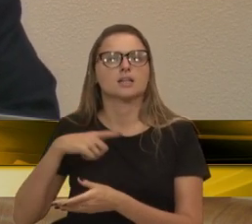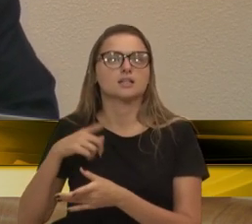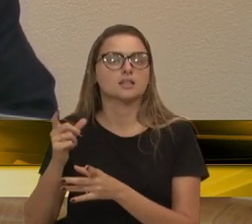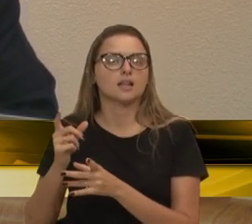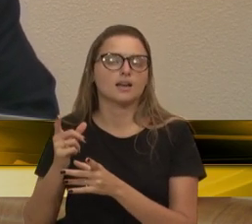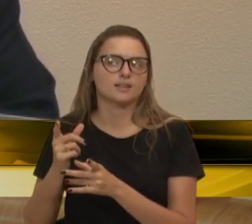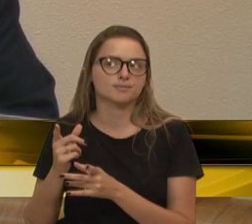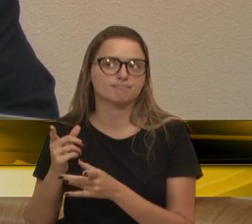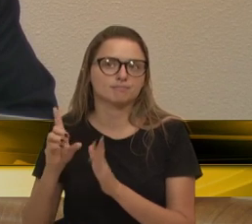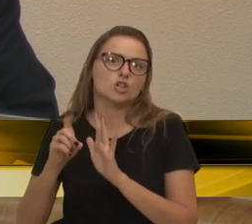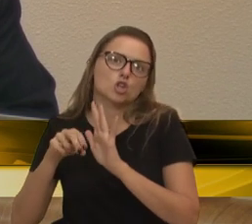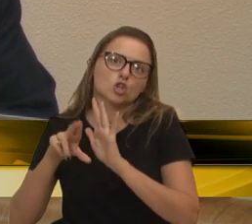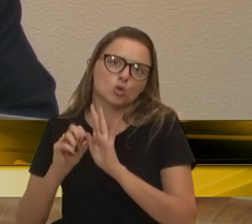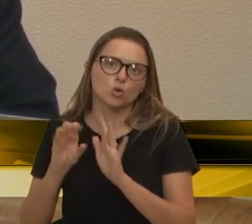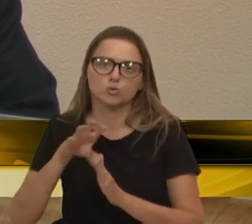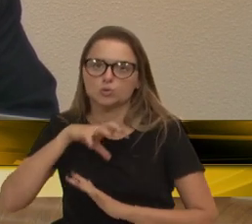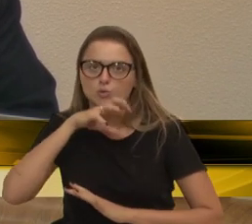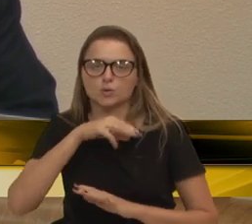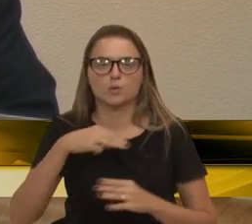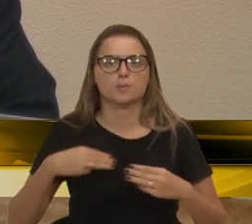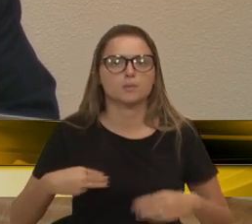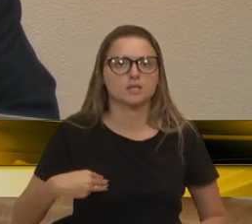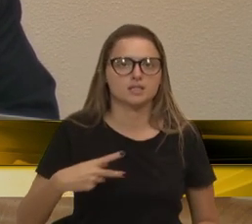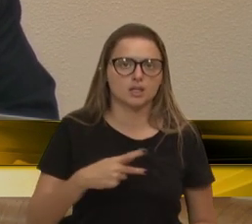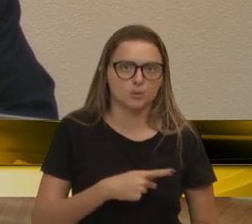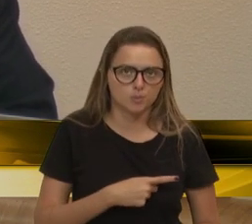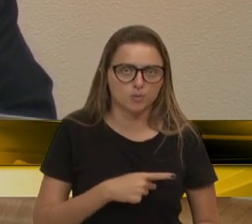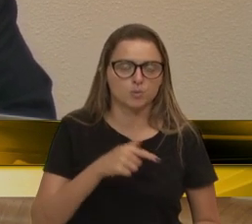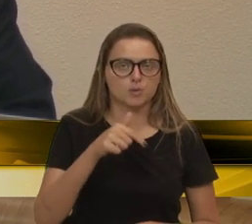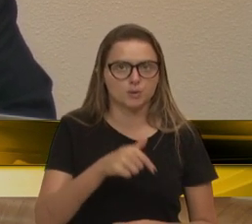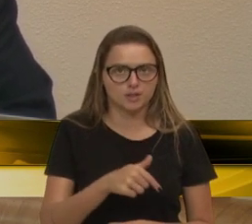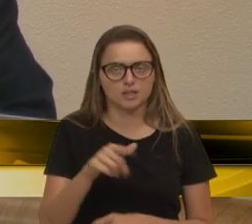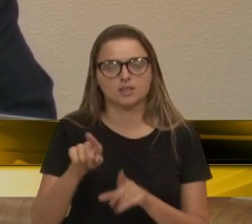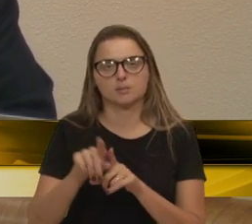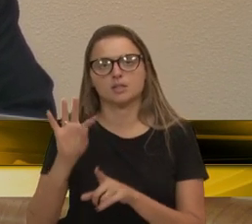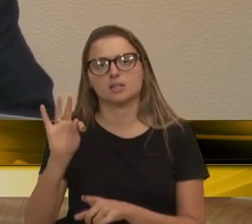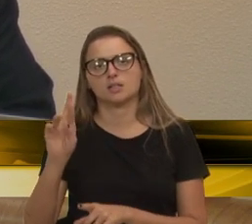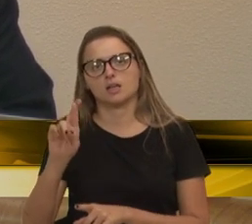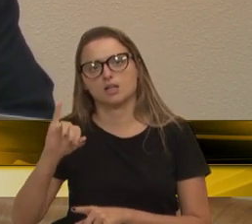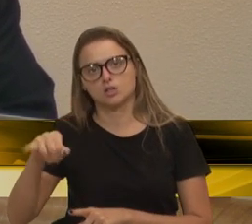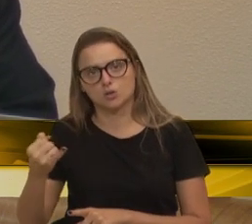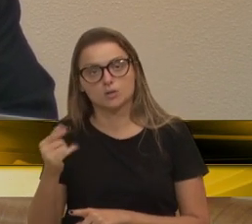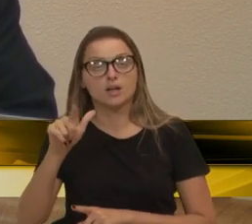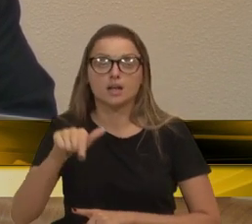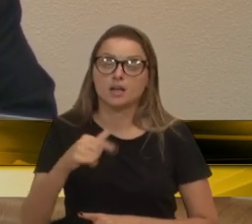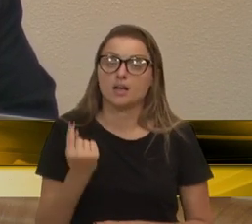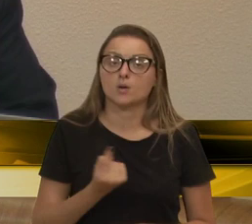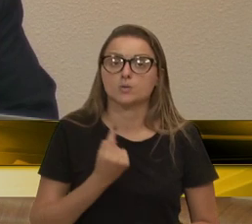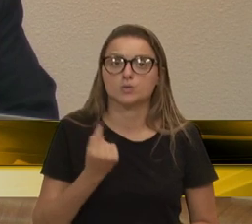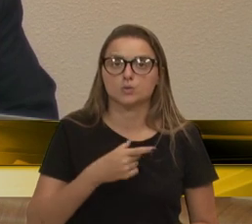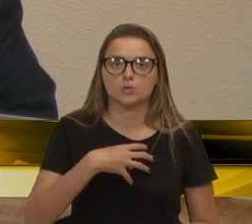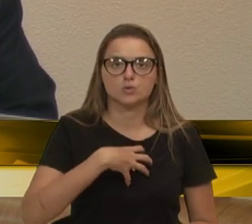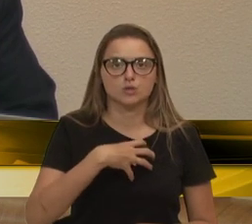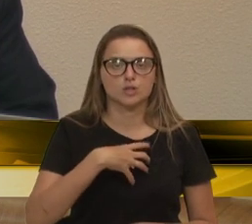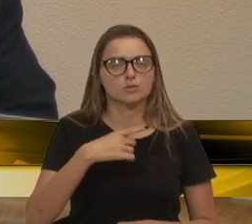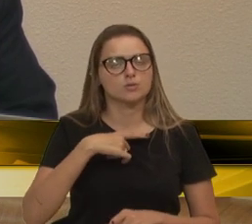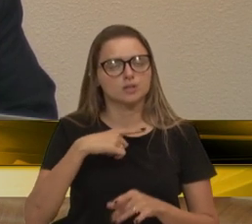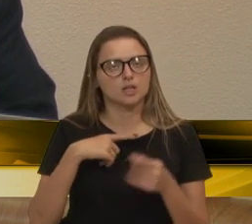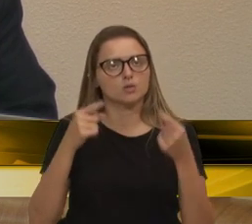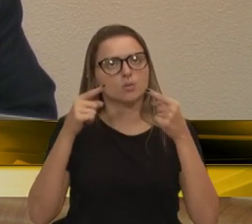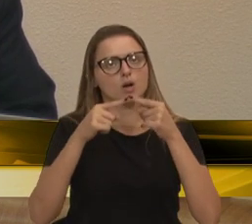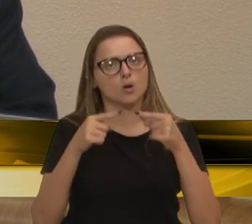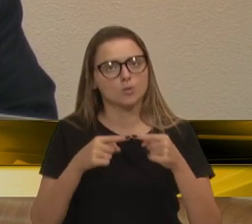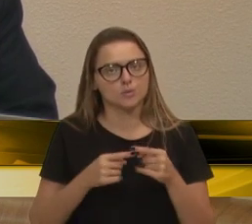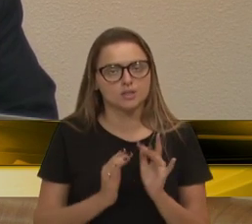Ministério Público do Rio Grande do Sul e TJRS, porque talvez, dessa forma, buscando-se uma composição